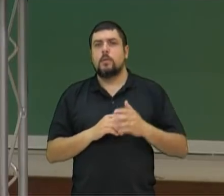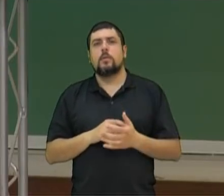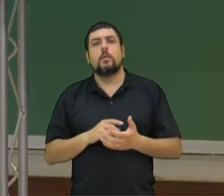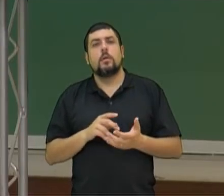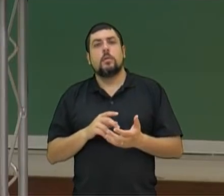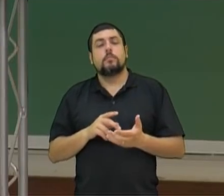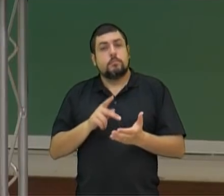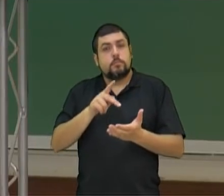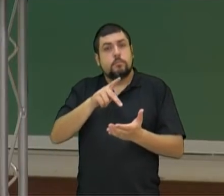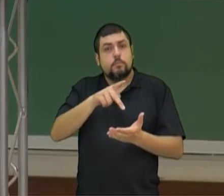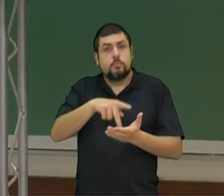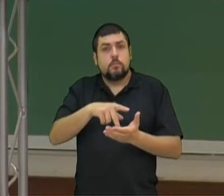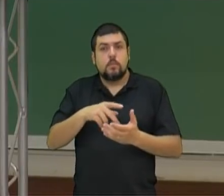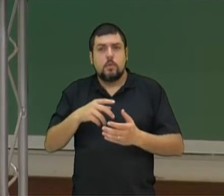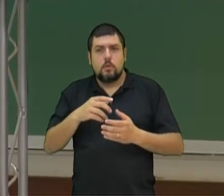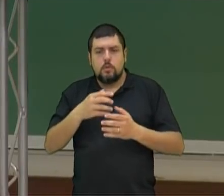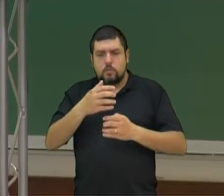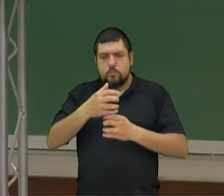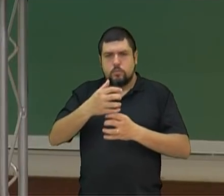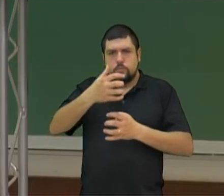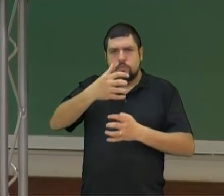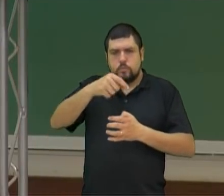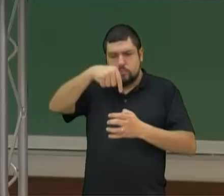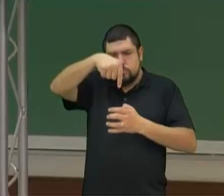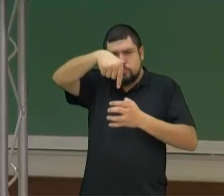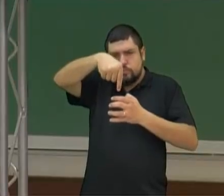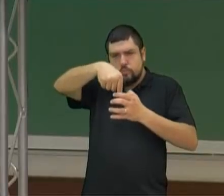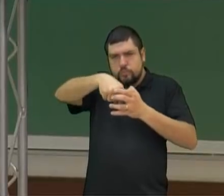medula espinhal. Isso a gente está conversando nessas nossas